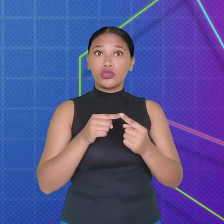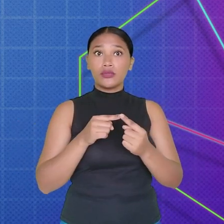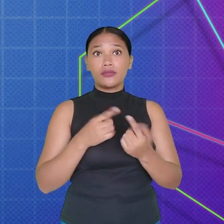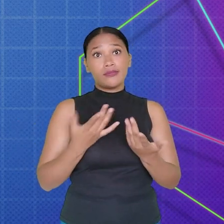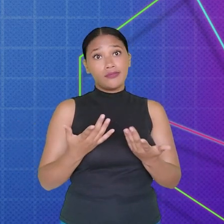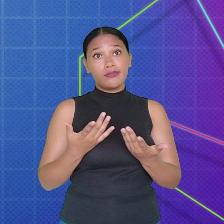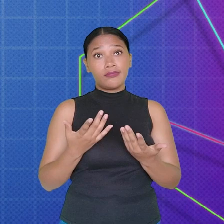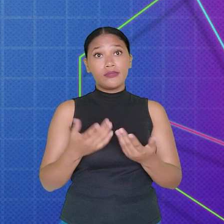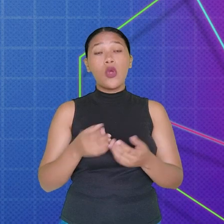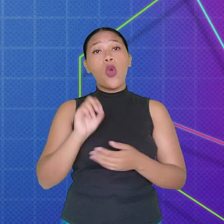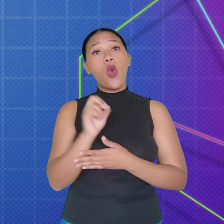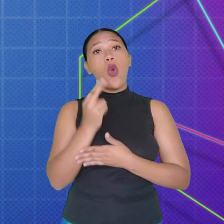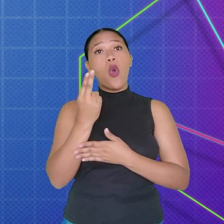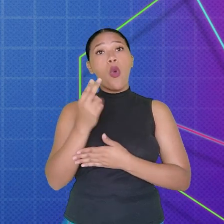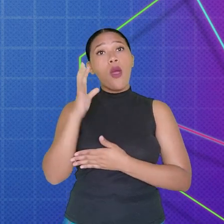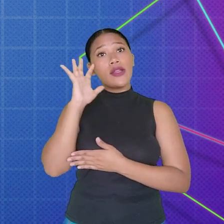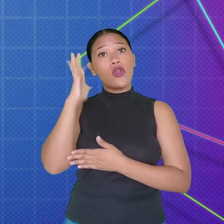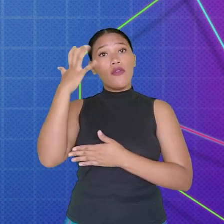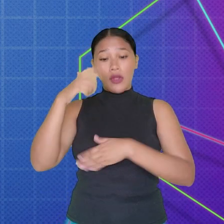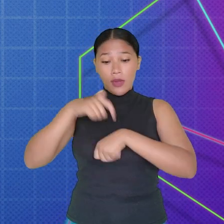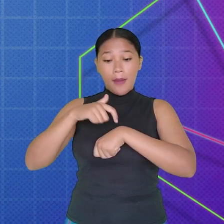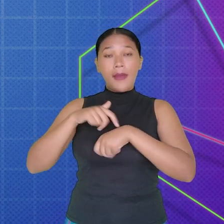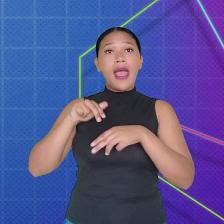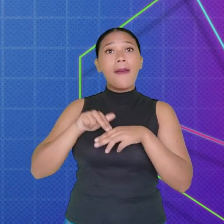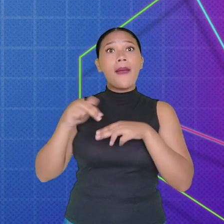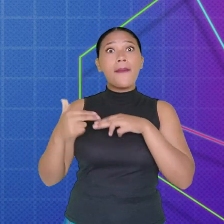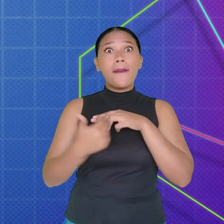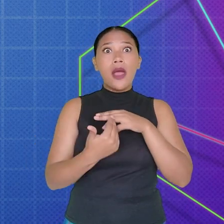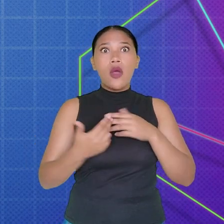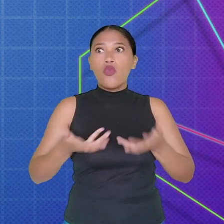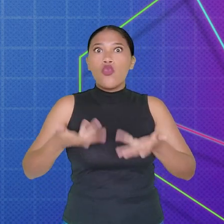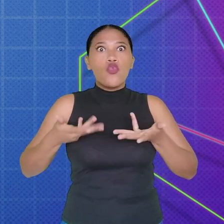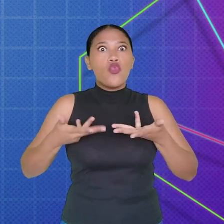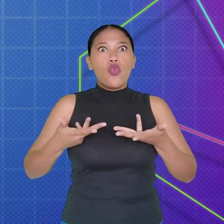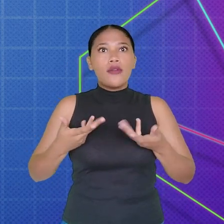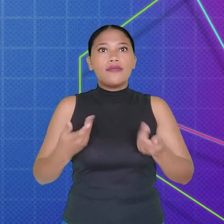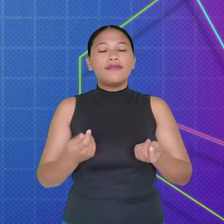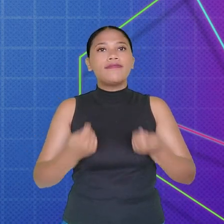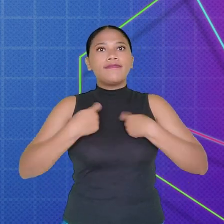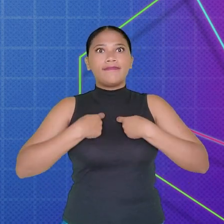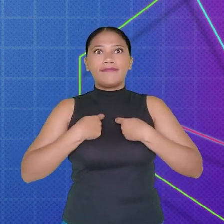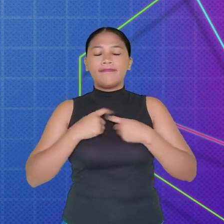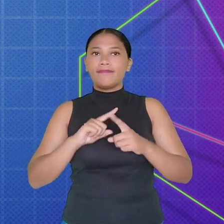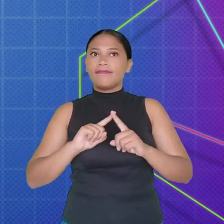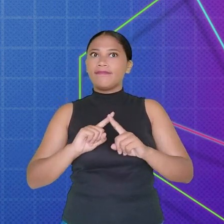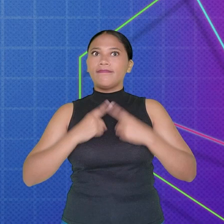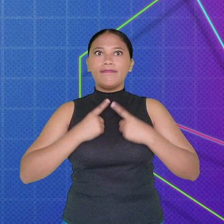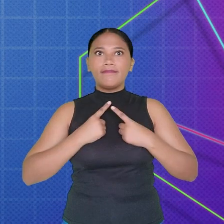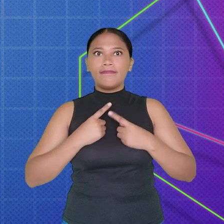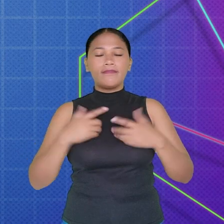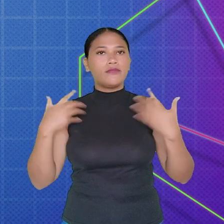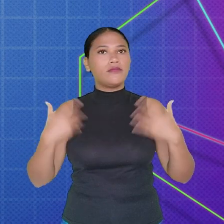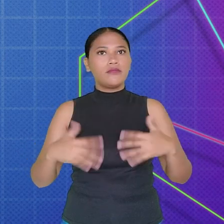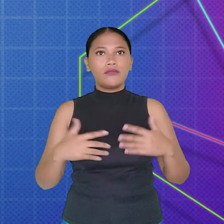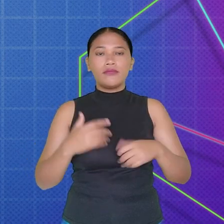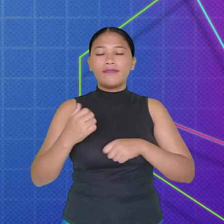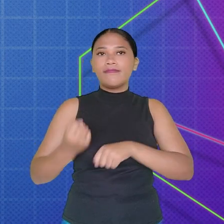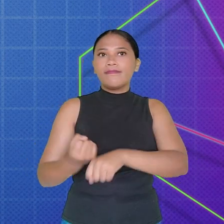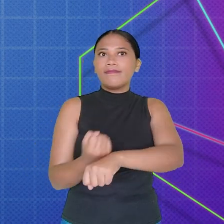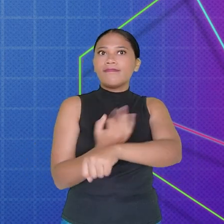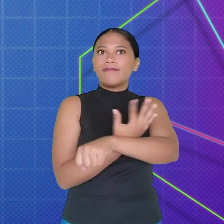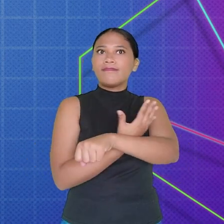como alcançar um objetivo ou resolver um quebra-cabeça. Isso adiciona uma camada de desafio ao jogo, tornando-o